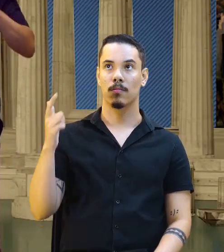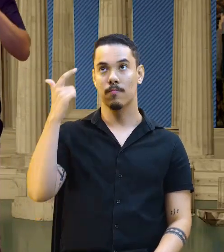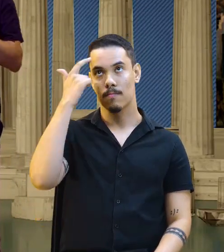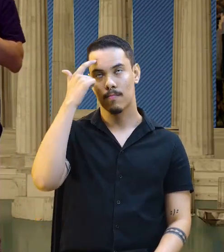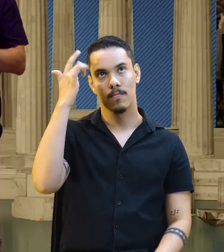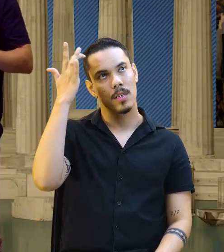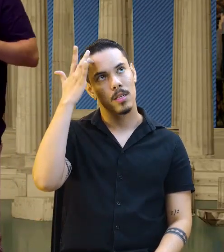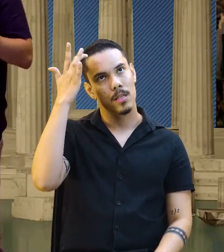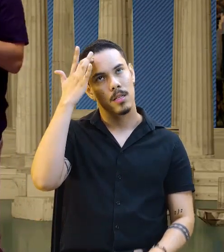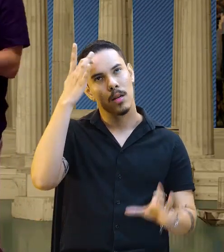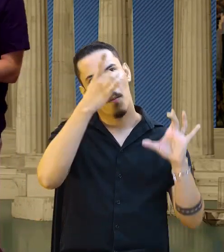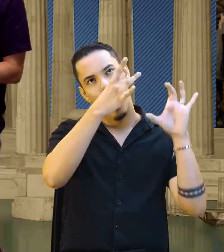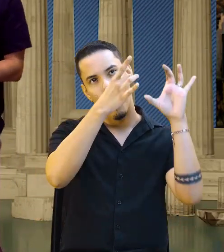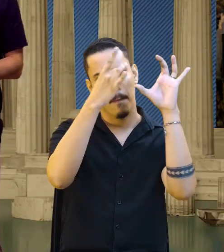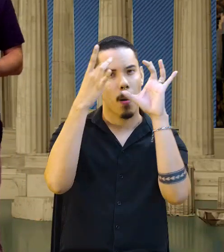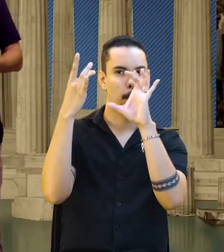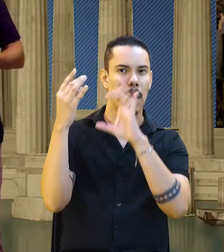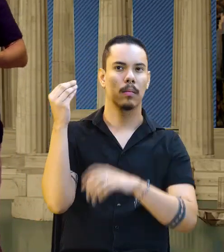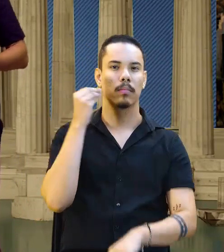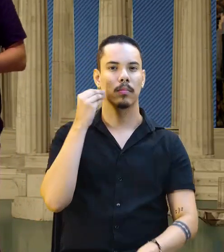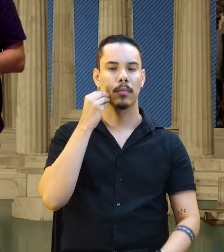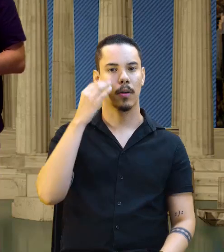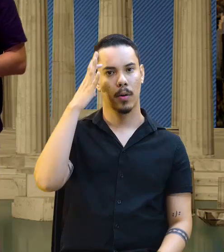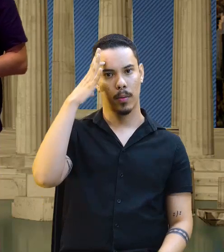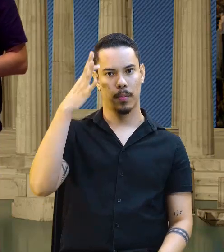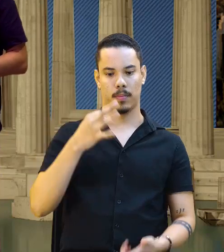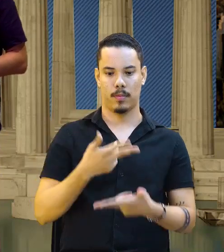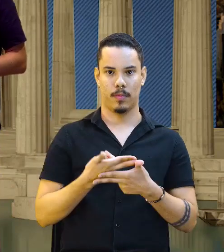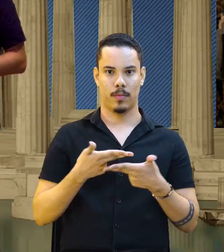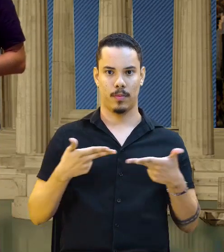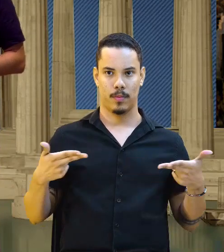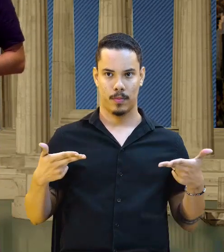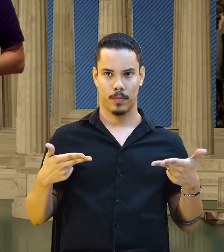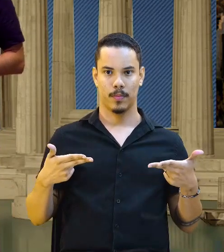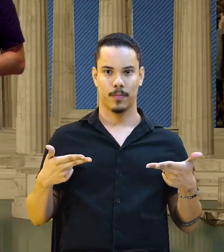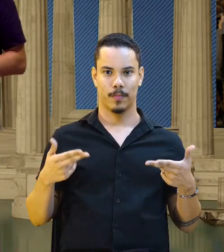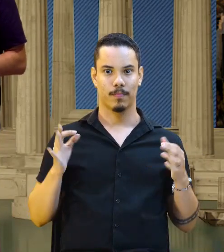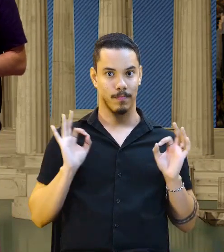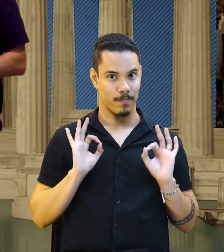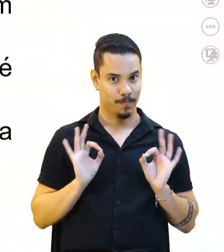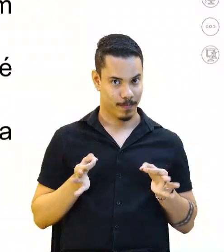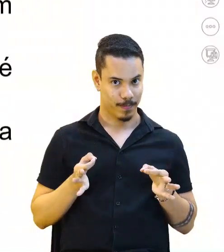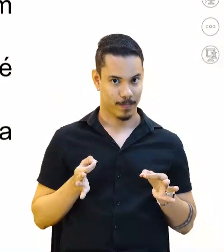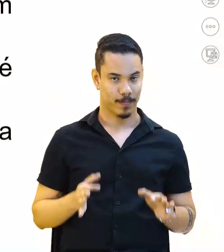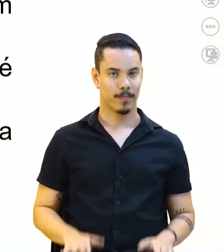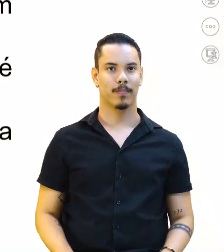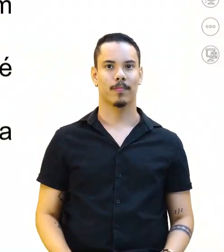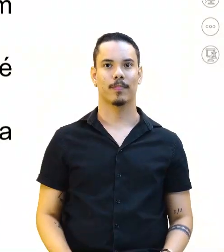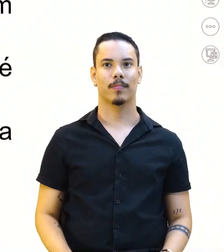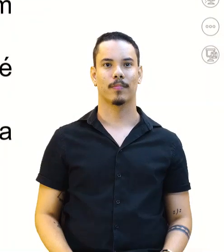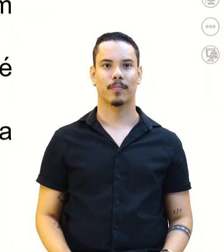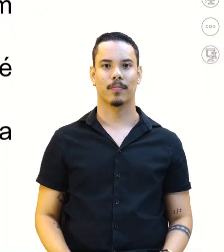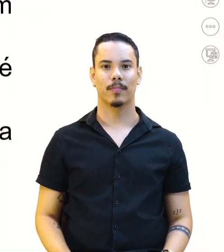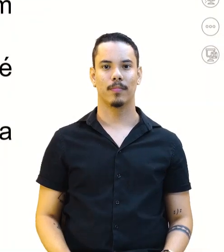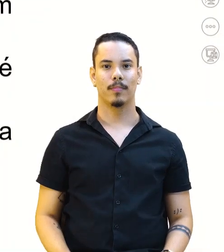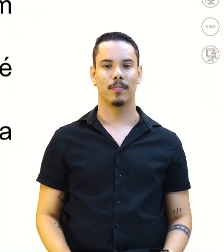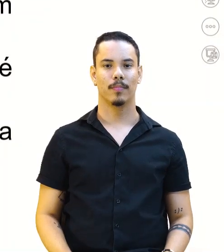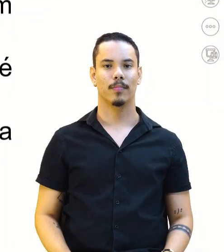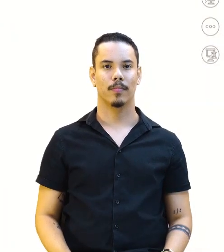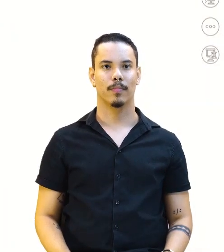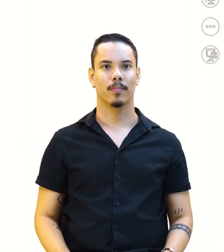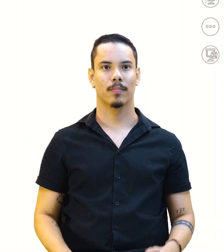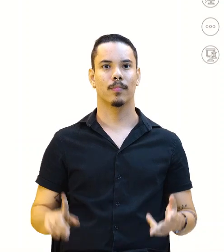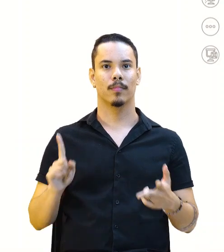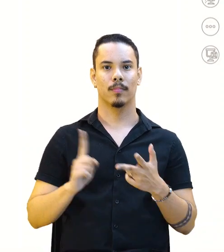raciocinarmos, tentarmos compreender as coisas. Isso mesmo. Vamos lá para a próxima questão? Olha só, se liga no Enem,